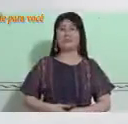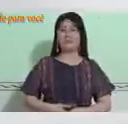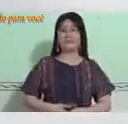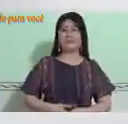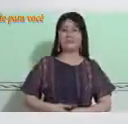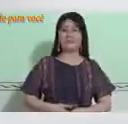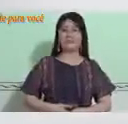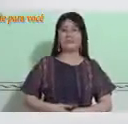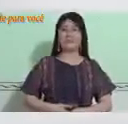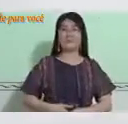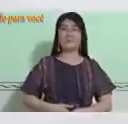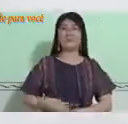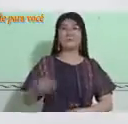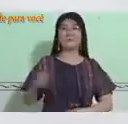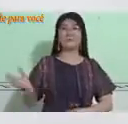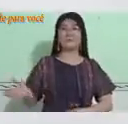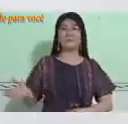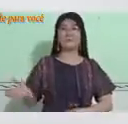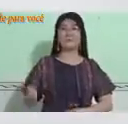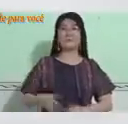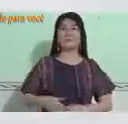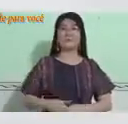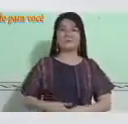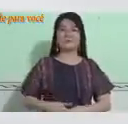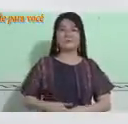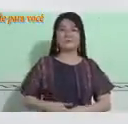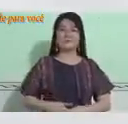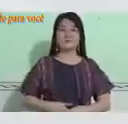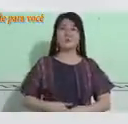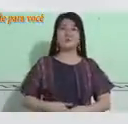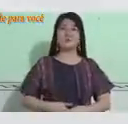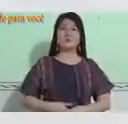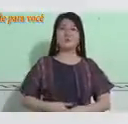água de coco, vírgula, para diluir o laxante.